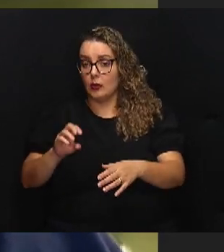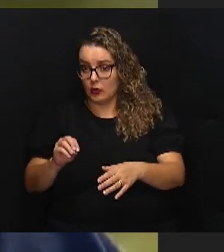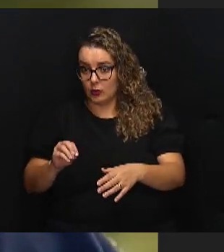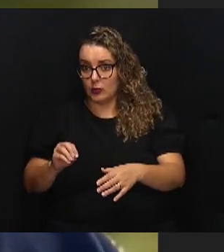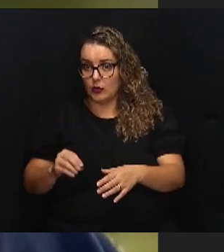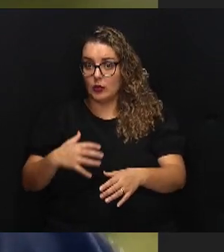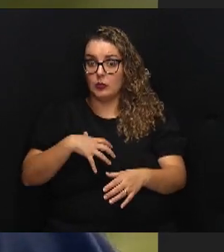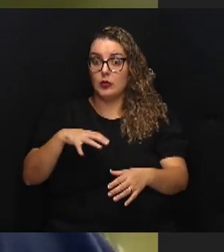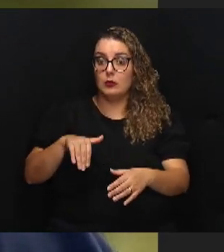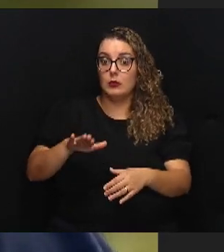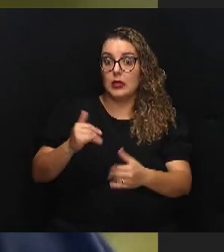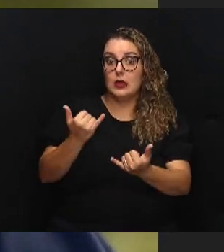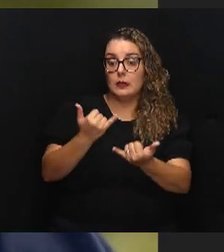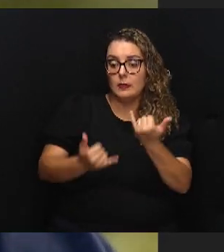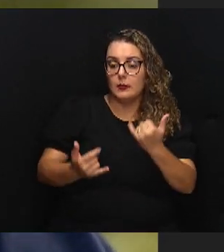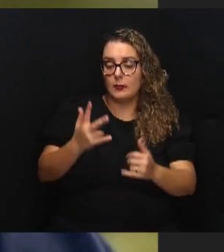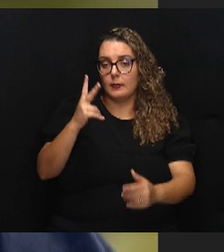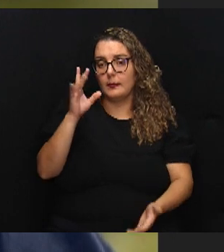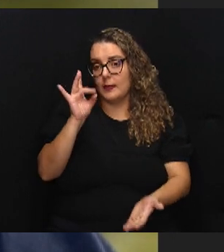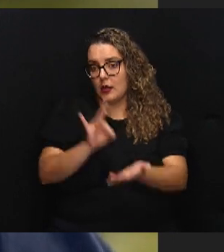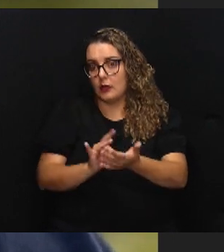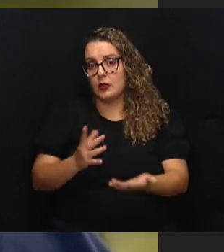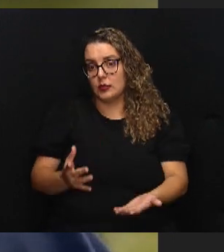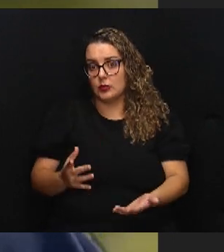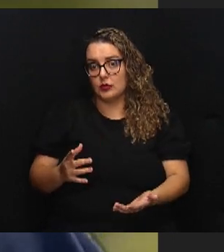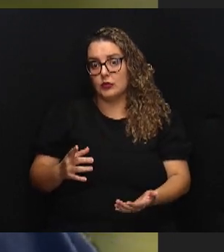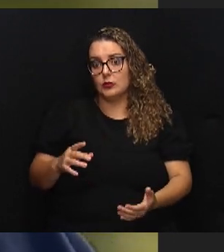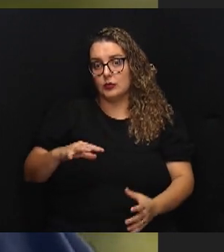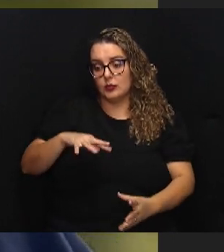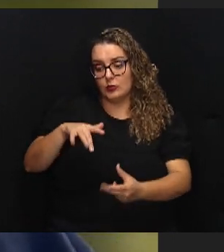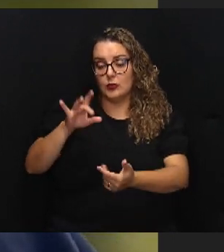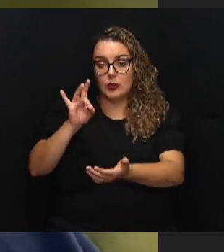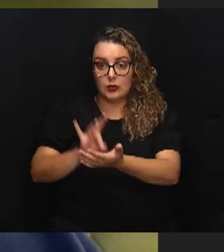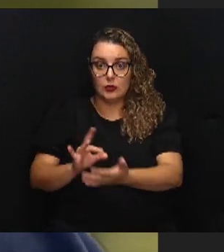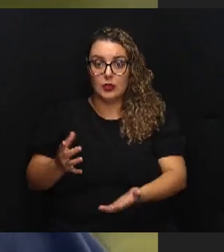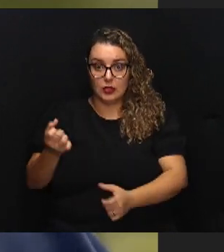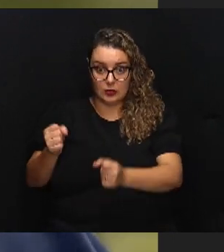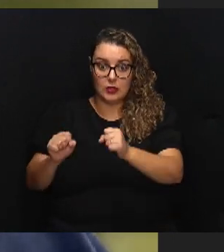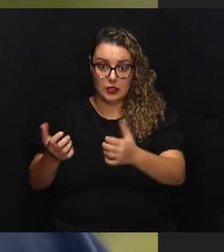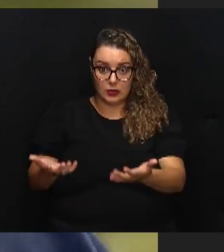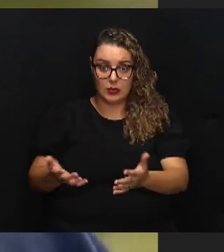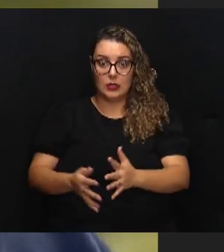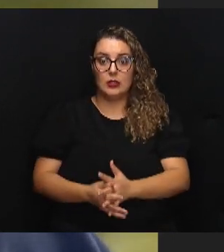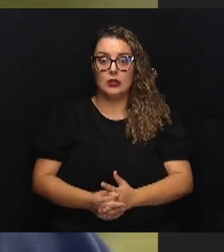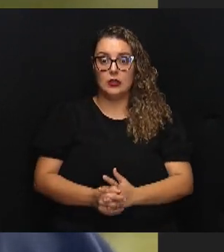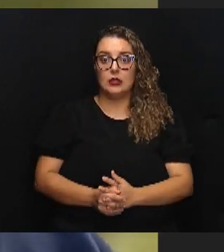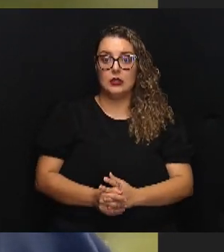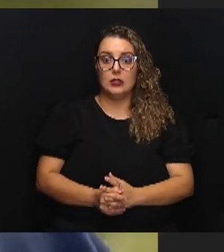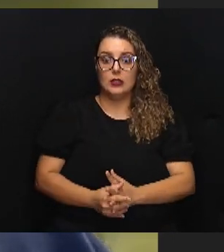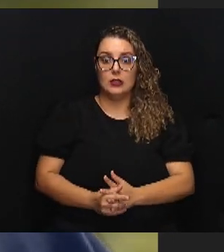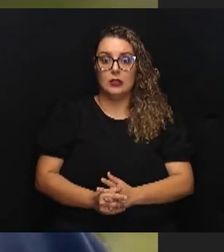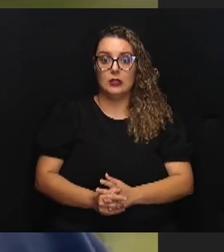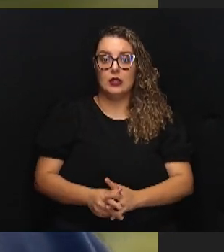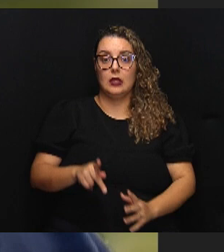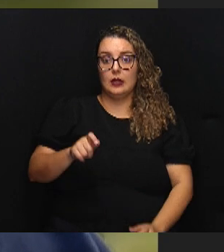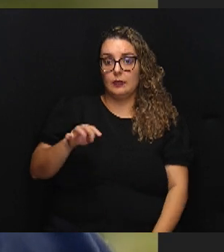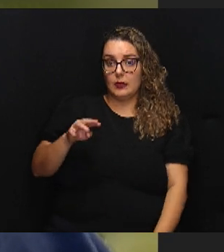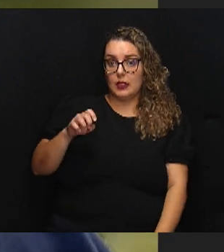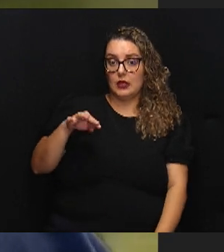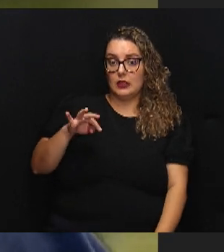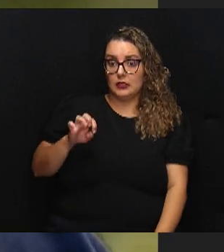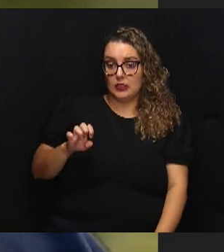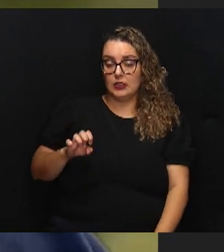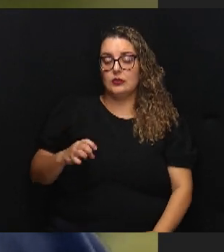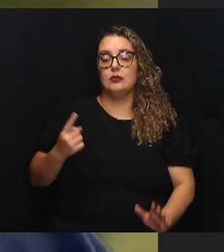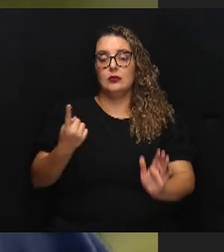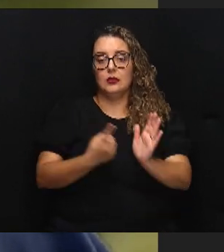mais próximas possíveis, reais, das condições do mundo real, das condições industriais. Então, a patente foi depositada, isso